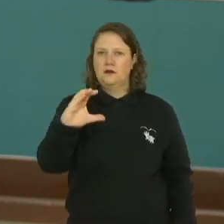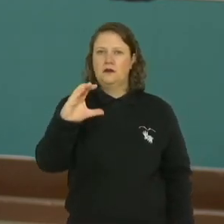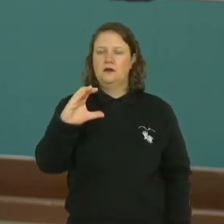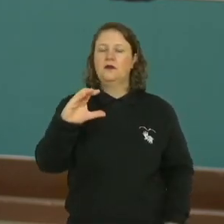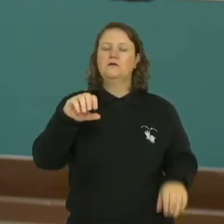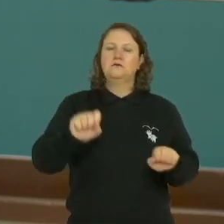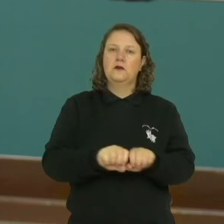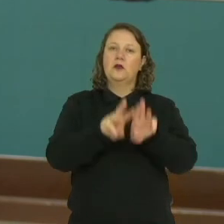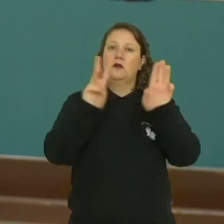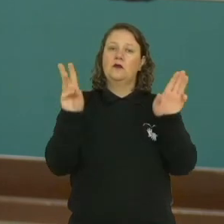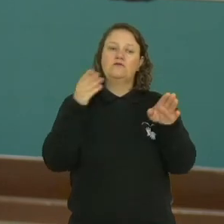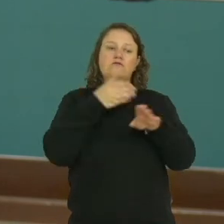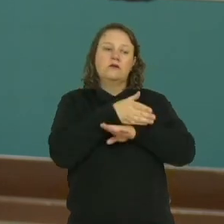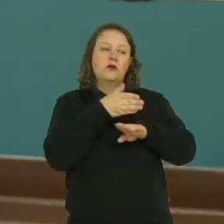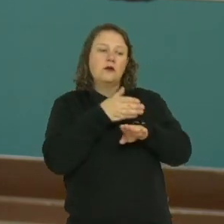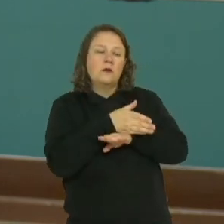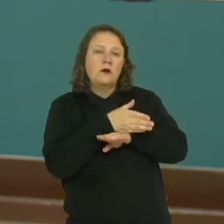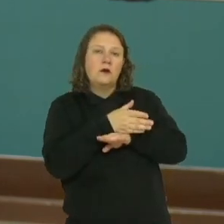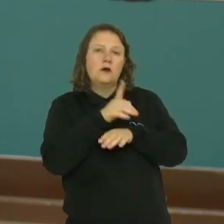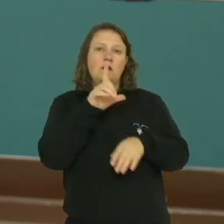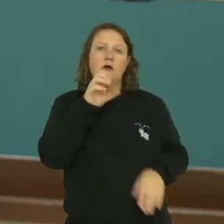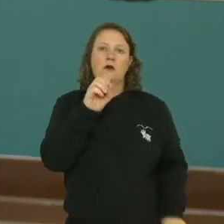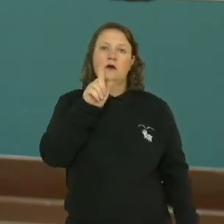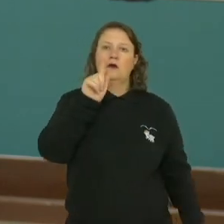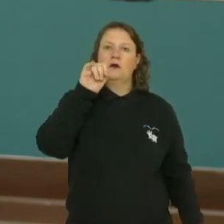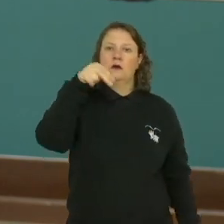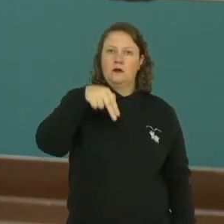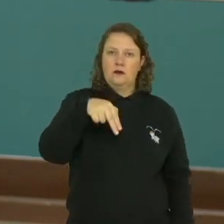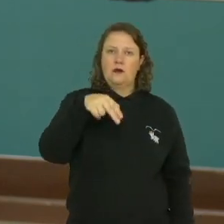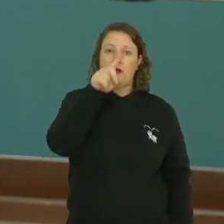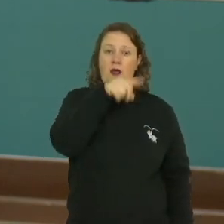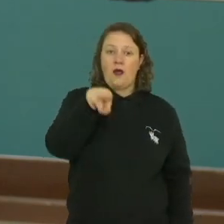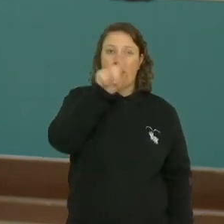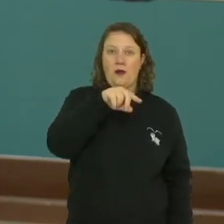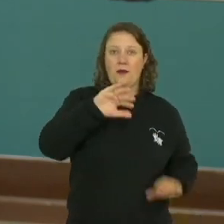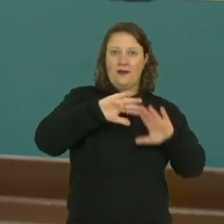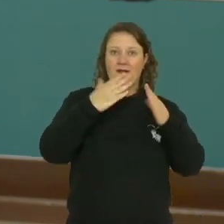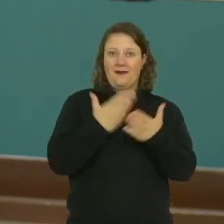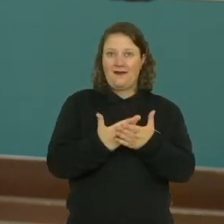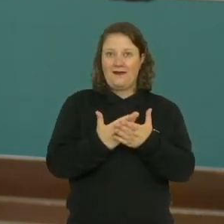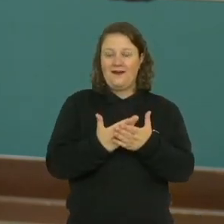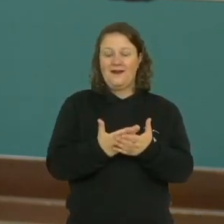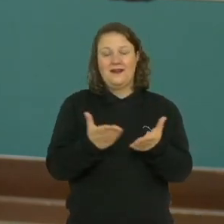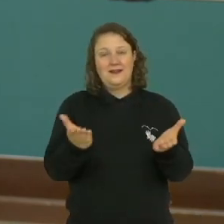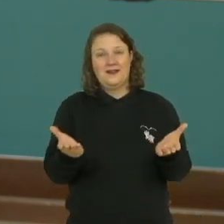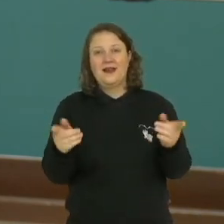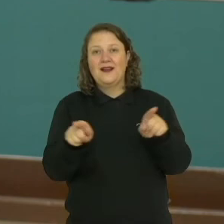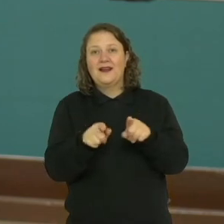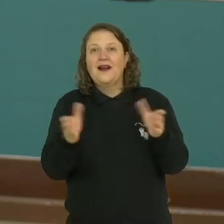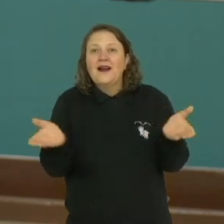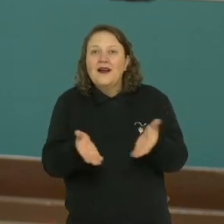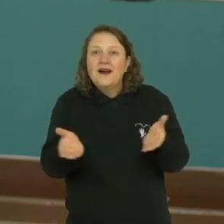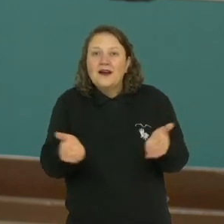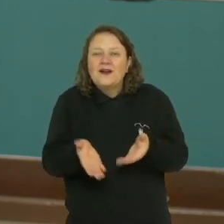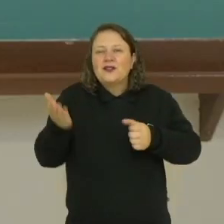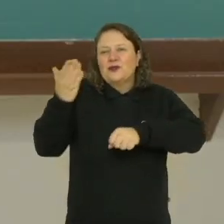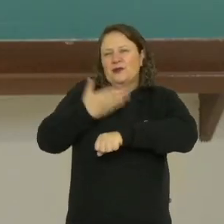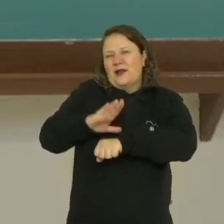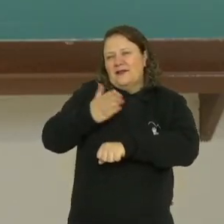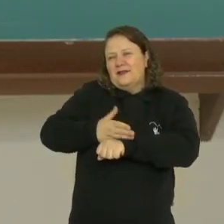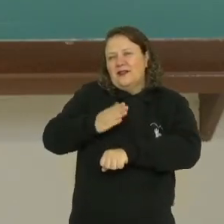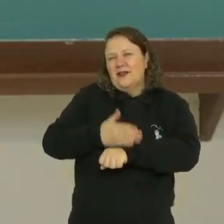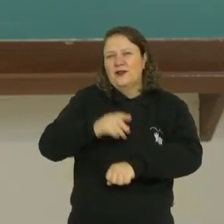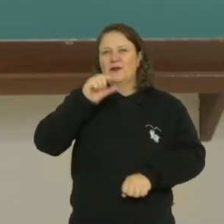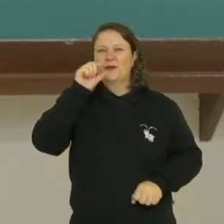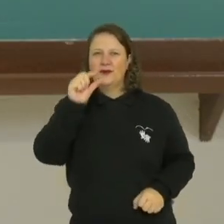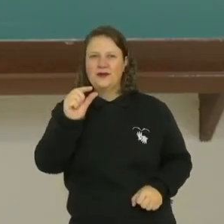matific.com.br. Entra com o seu login do @escola, pede para o teu professor liberar o joguinho para você e agora a gente vai praticar um pouquinho